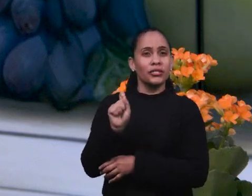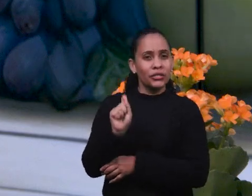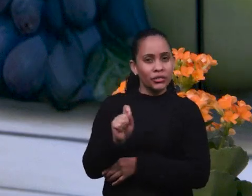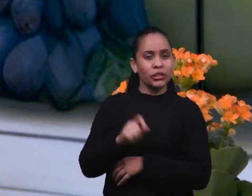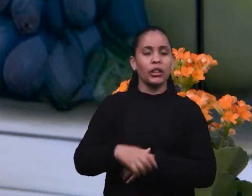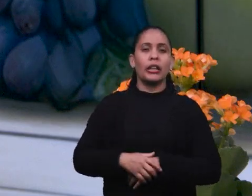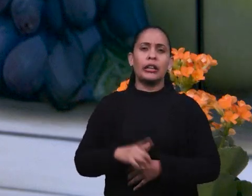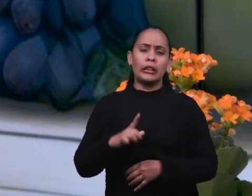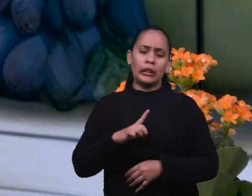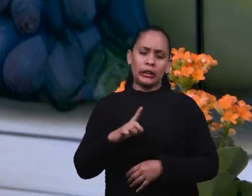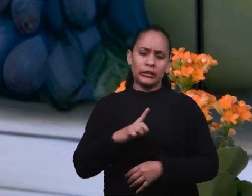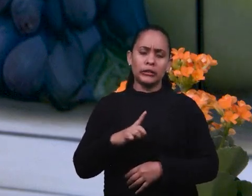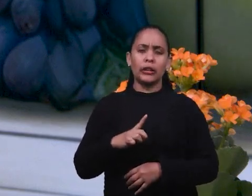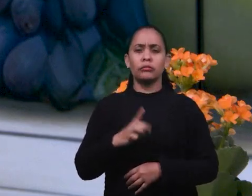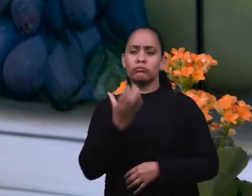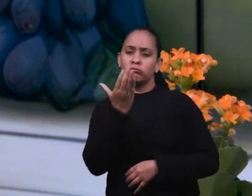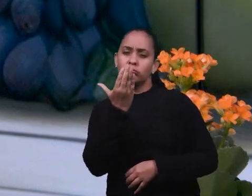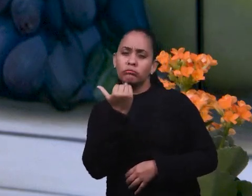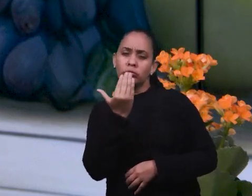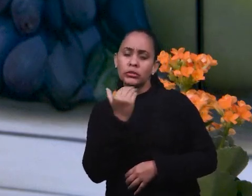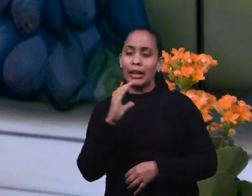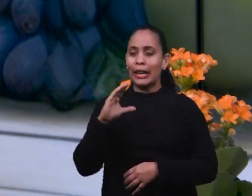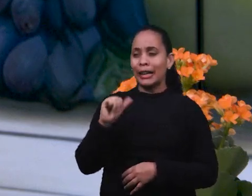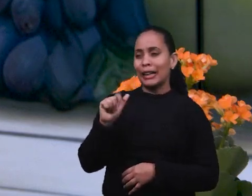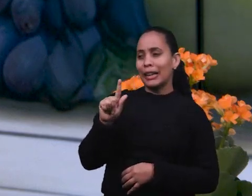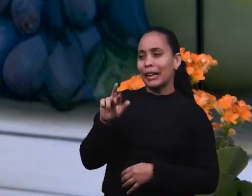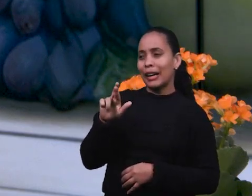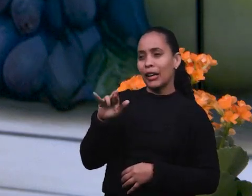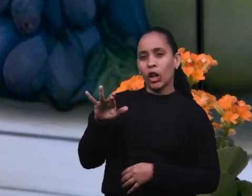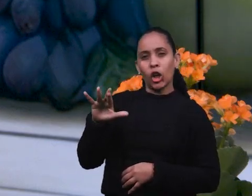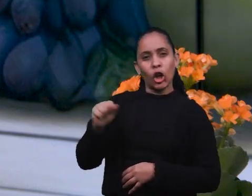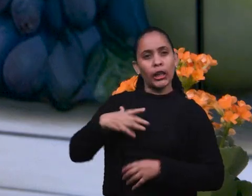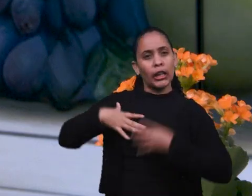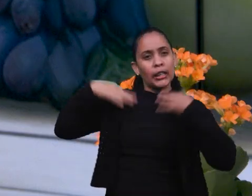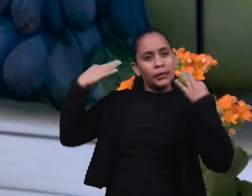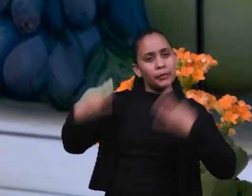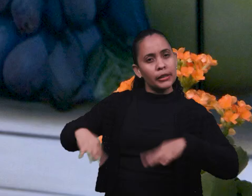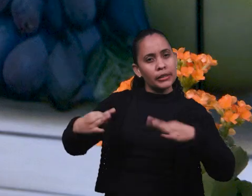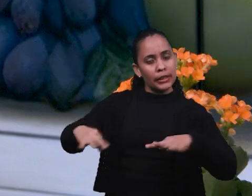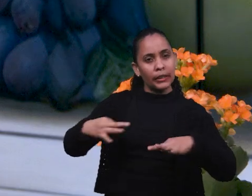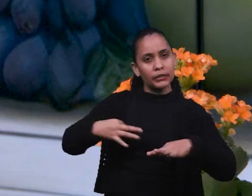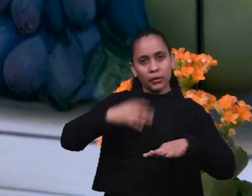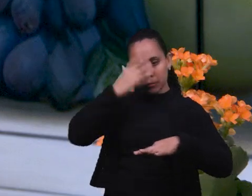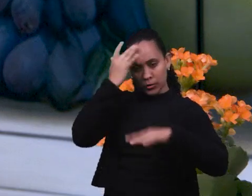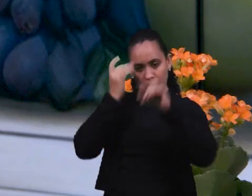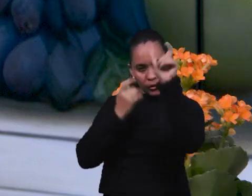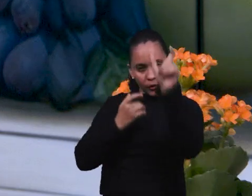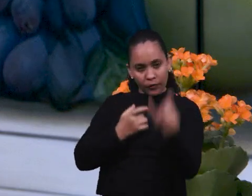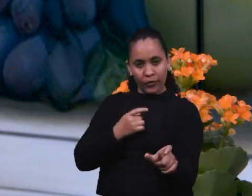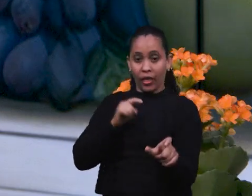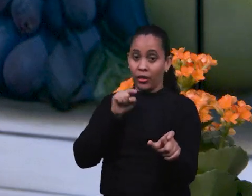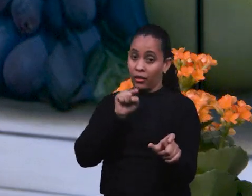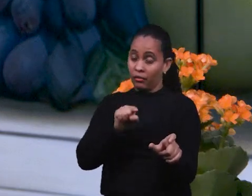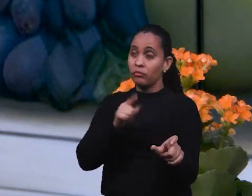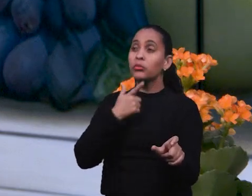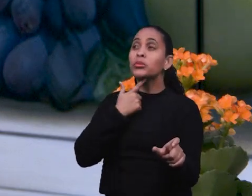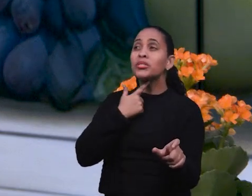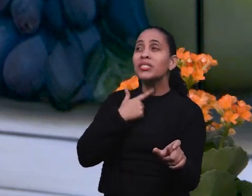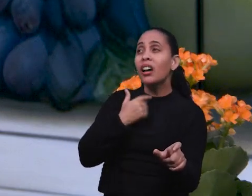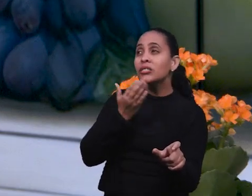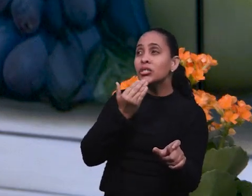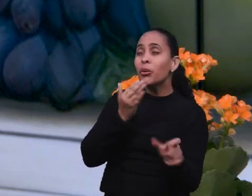ingestão calórica adequada, né? Então, esse paciente, ele já vai estar com o apetite